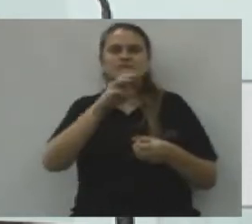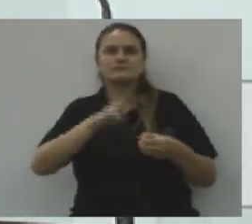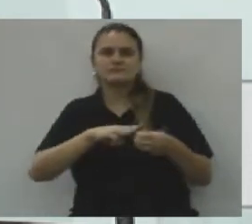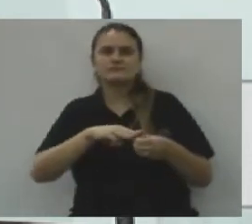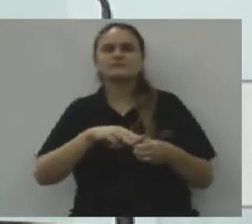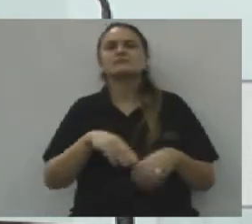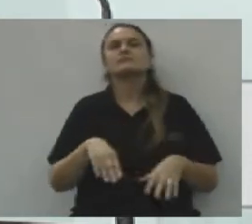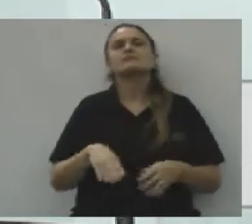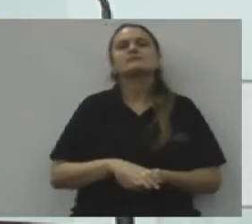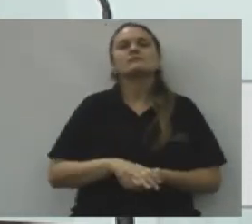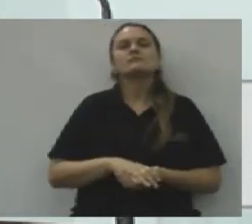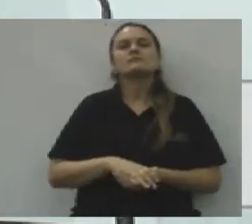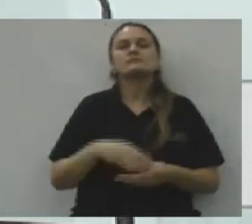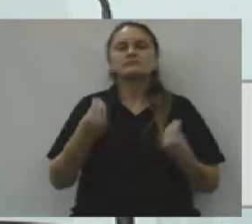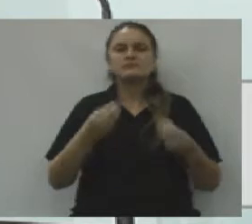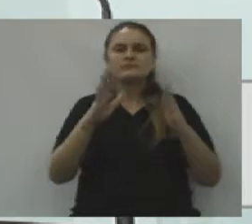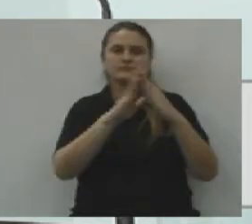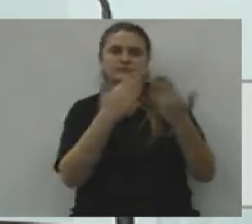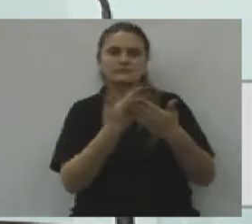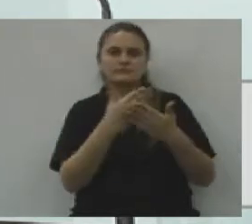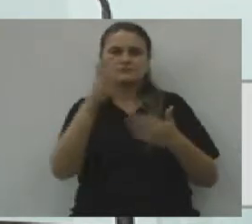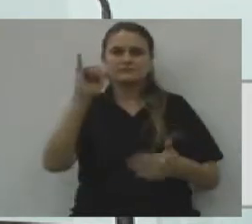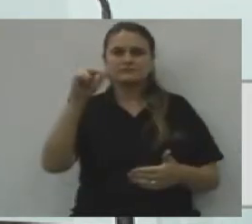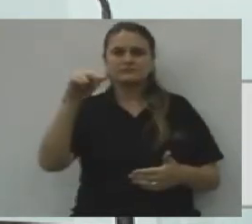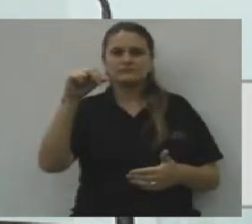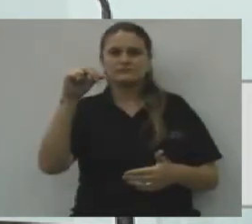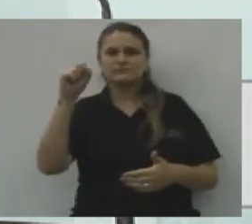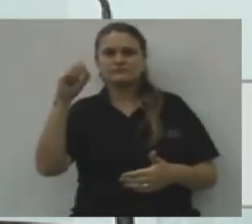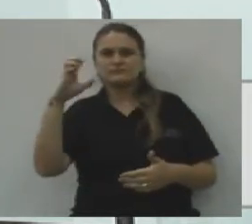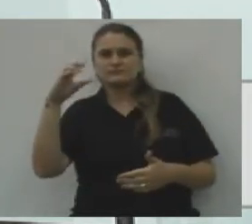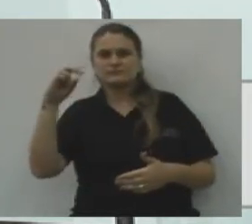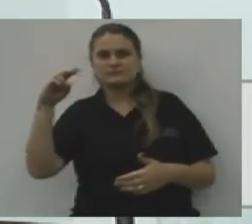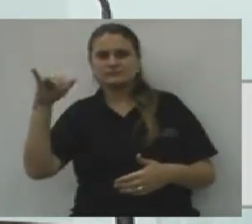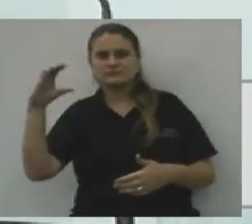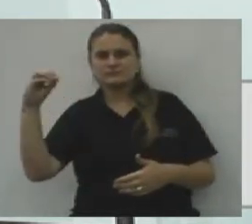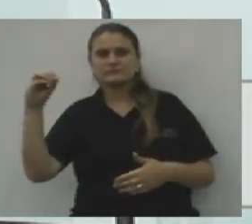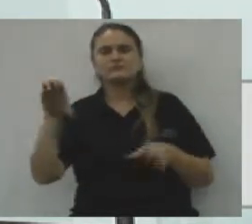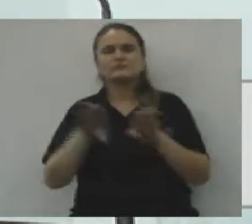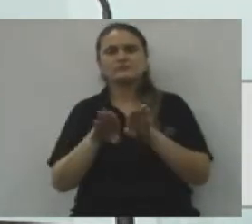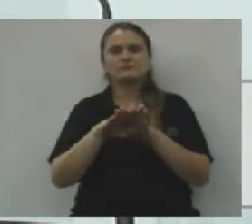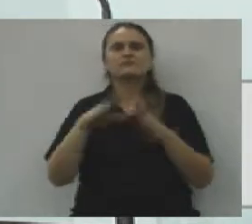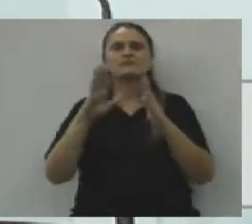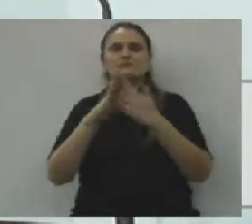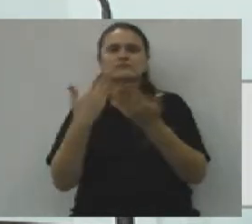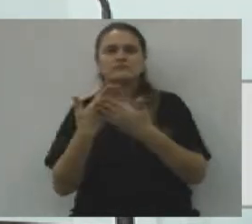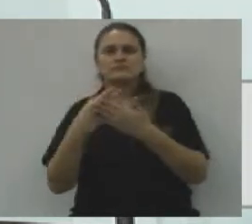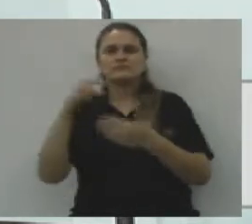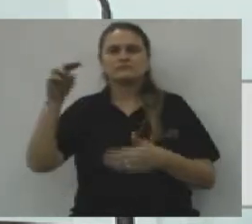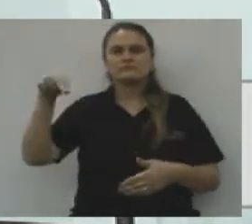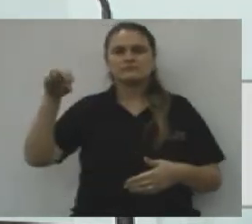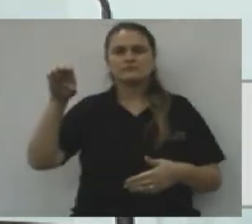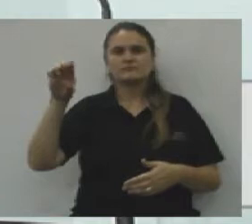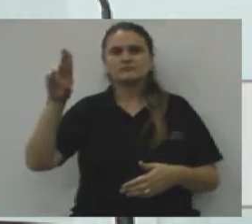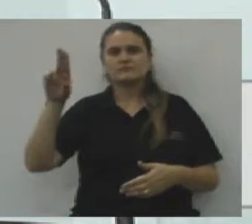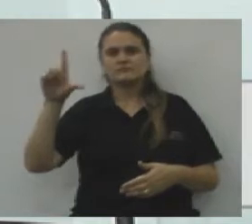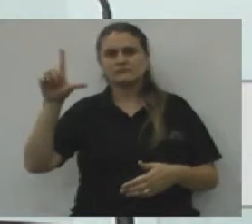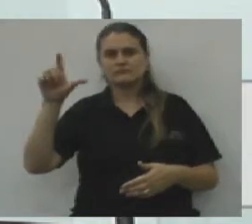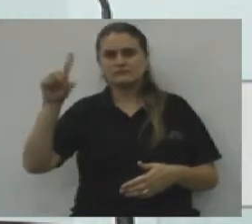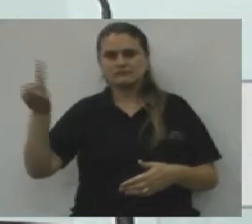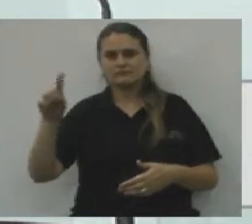caso do Inocêncio, como é o caso do Neuza Domite, como é o caso do São Cristóvão, e das escolas municipais que